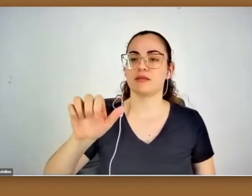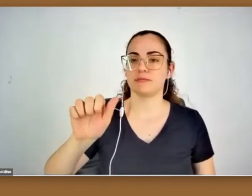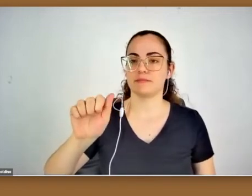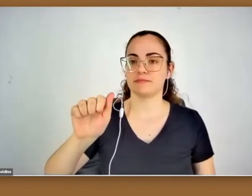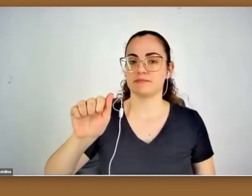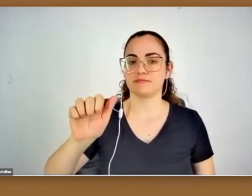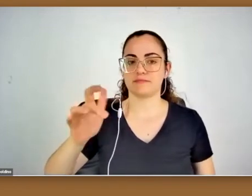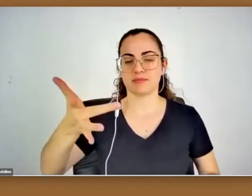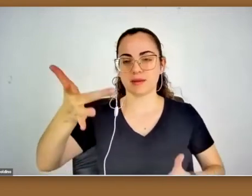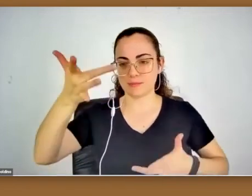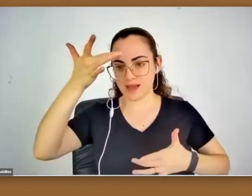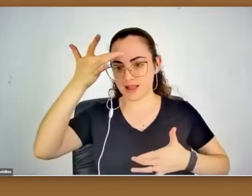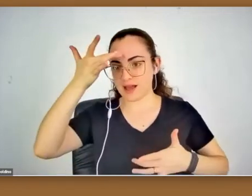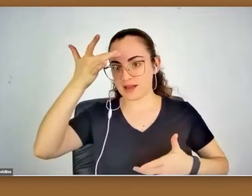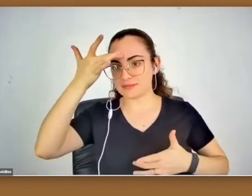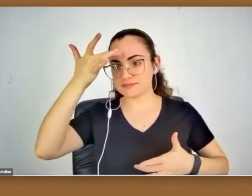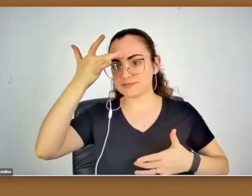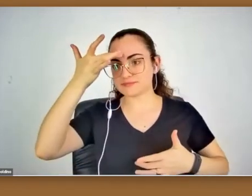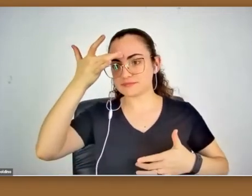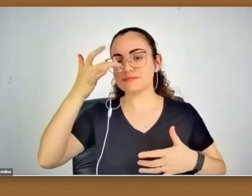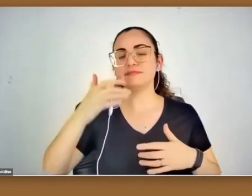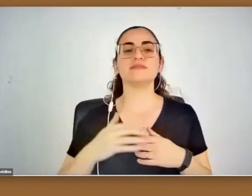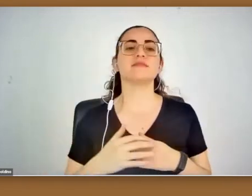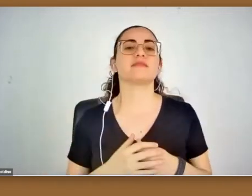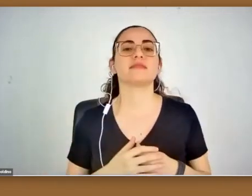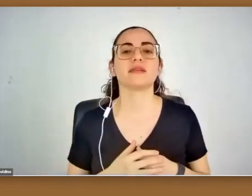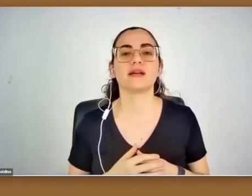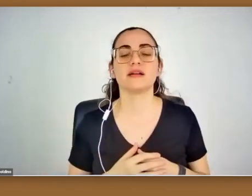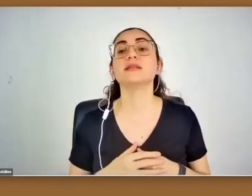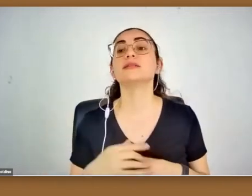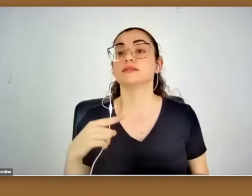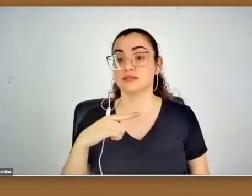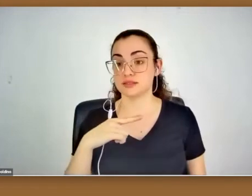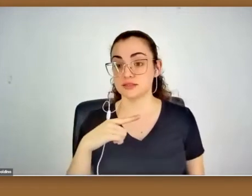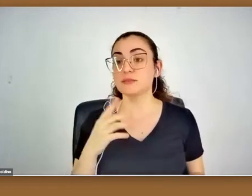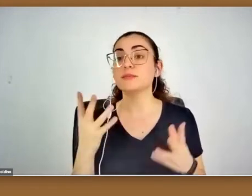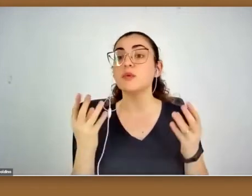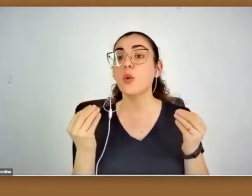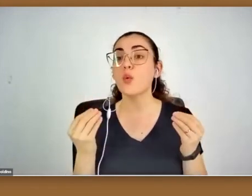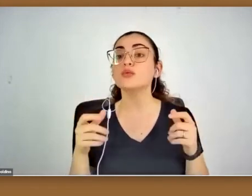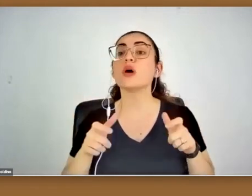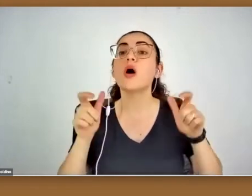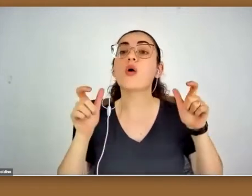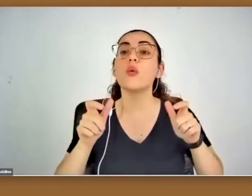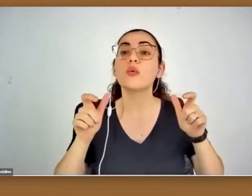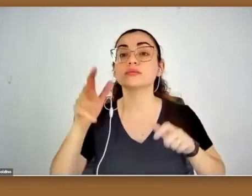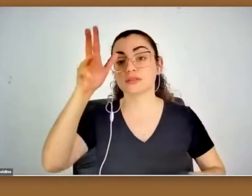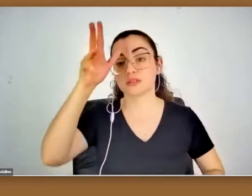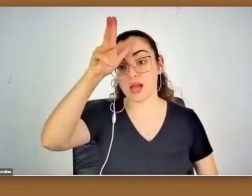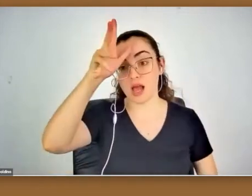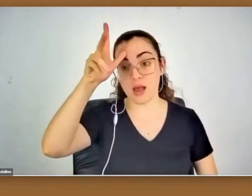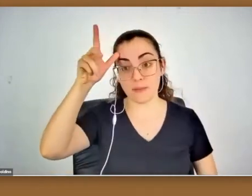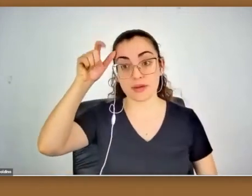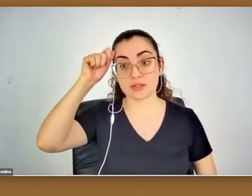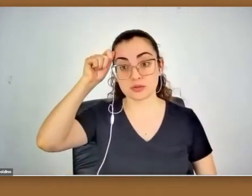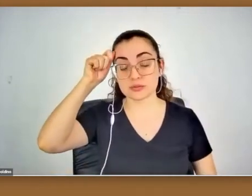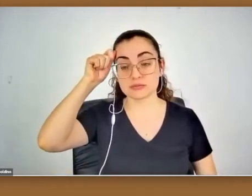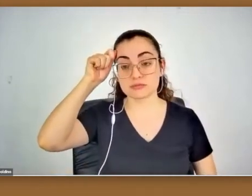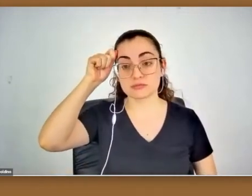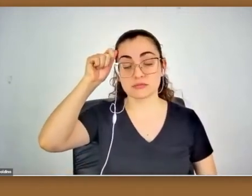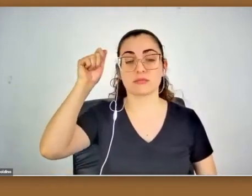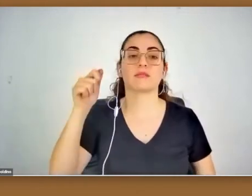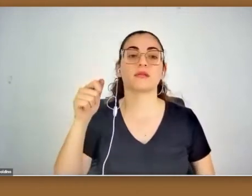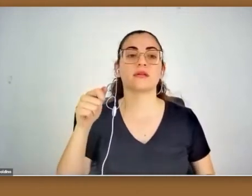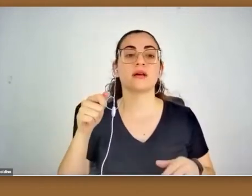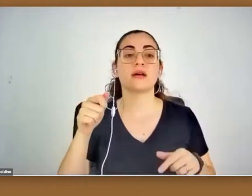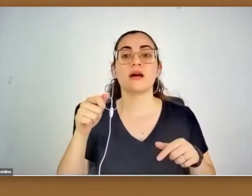Amazonas, regiões mais preservadas, né? Mas a gente também tem malária extra-amazônica, aqui no Espírito Santo é um